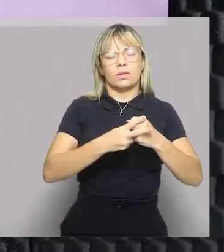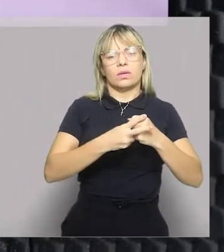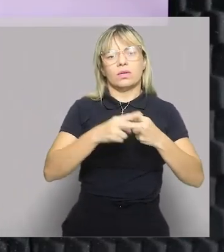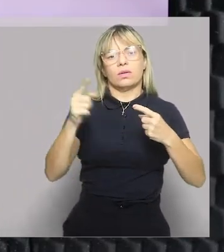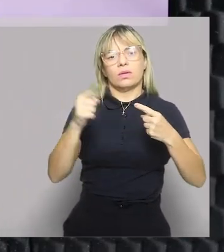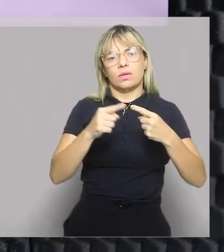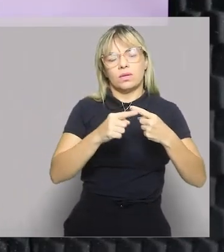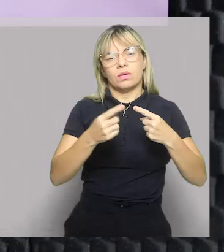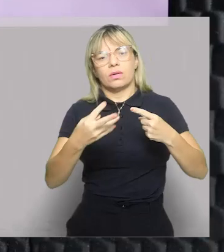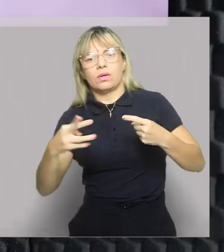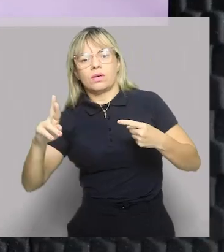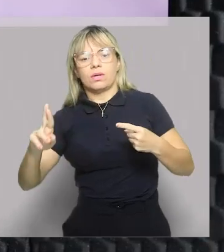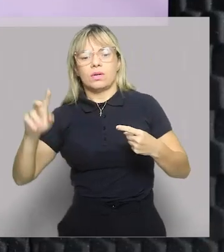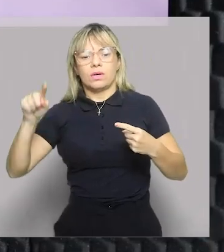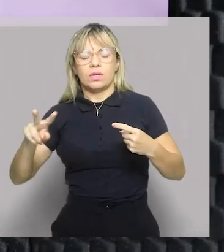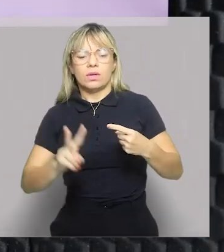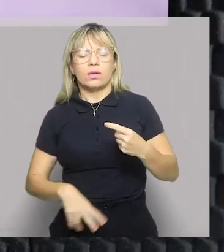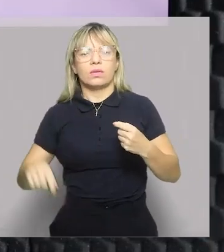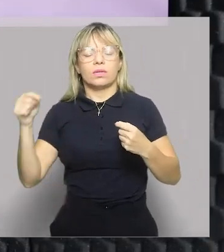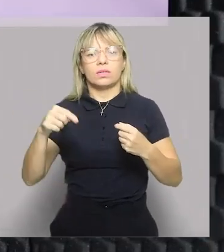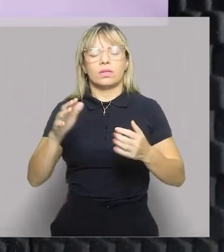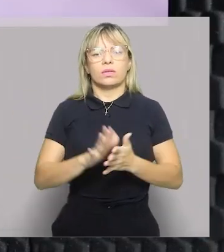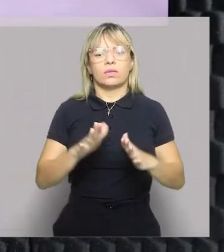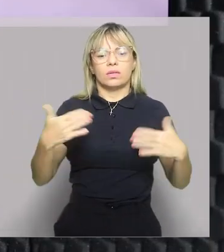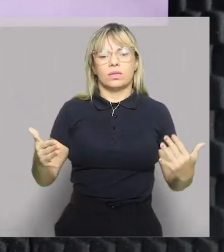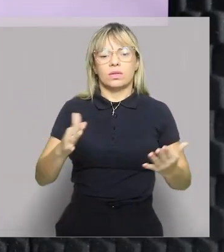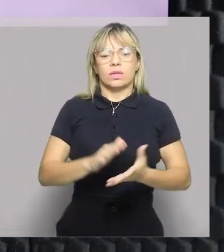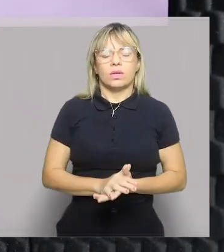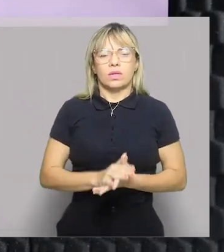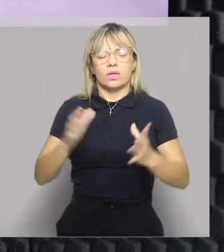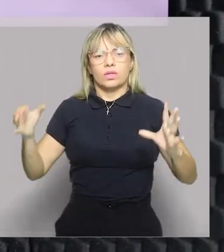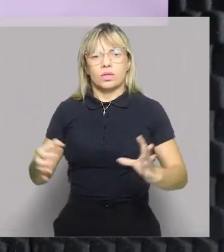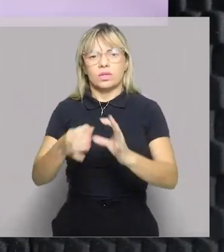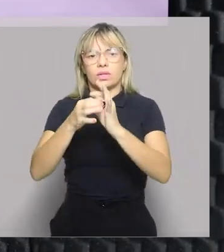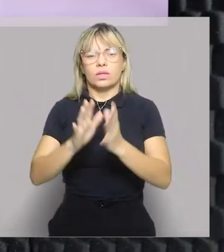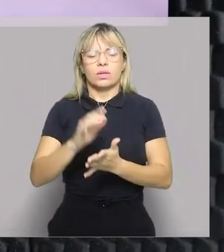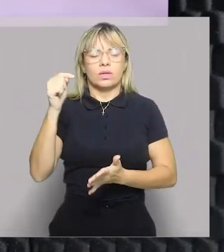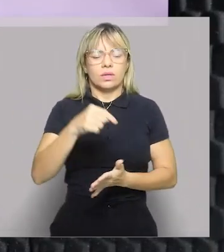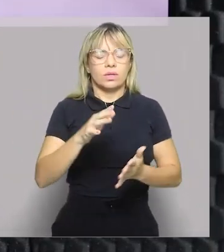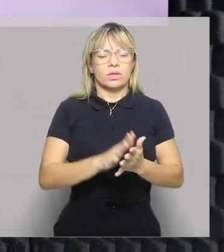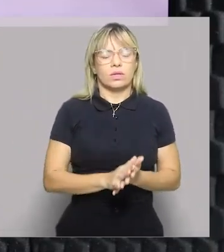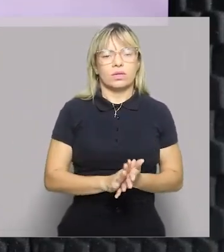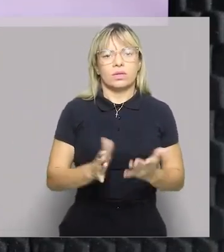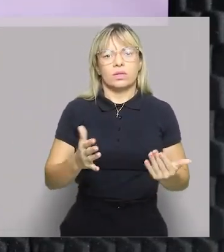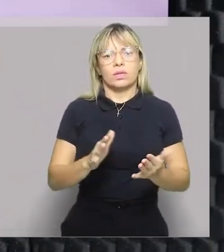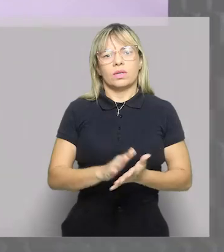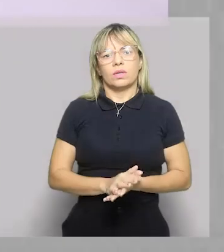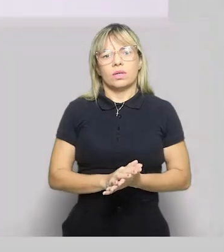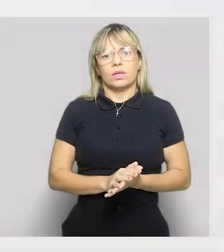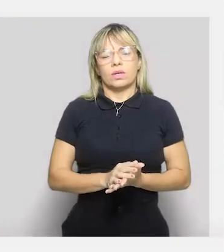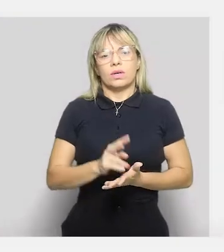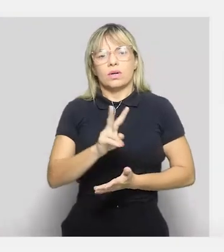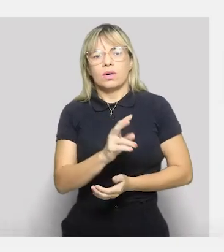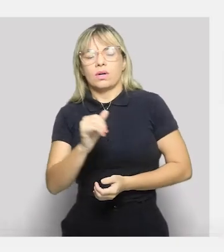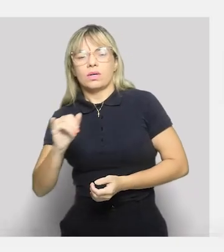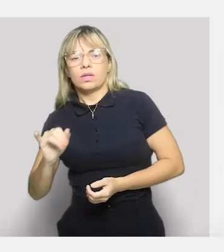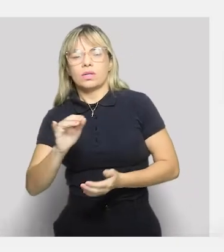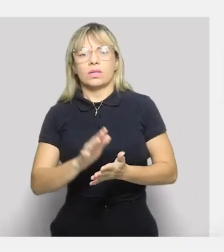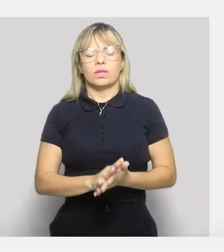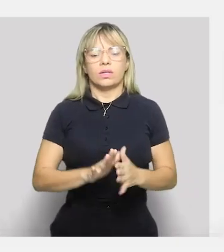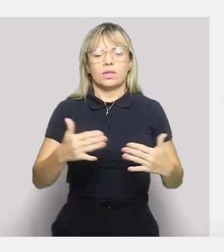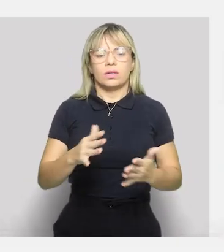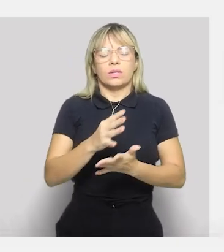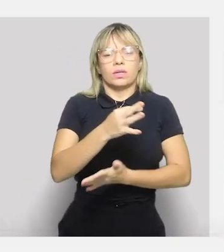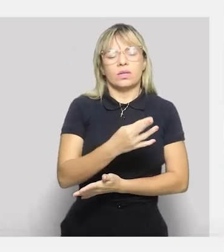Intransitivos, transitivos e de ligação, tá bom? O que seria um verbo intransitivo?